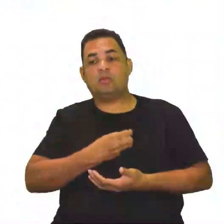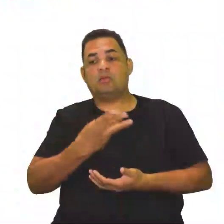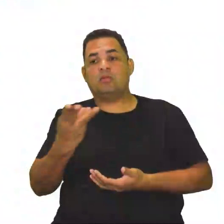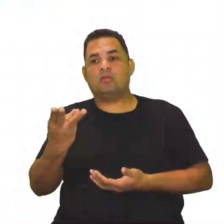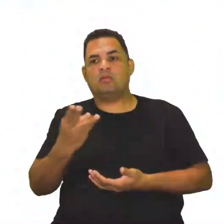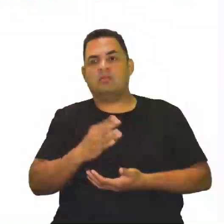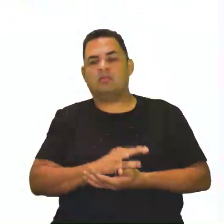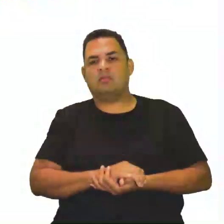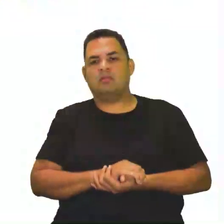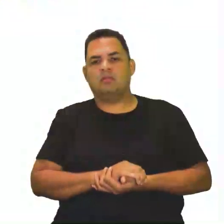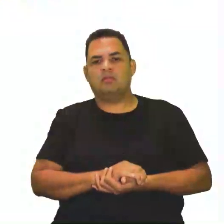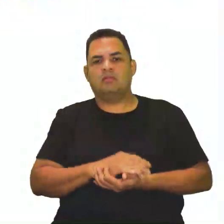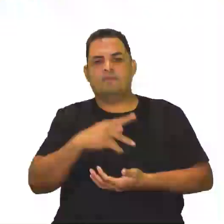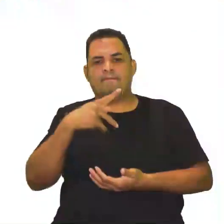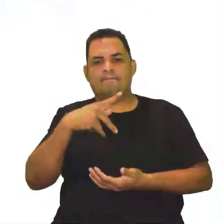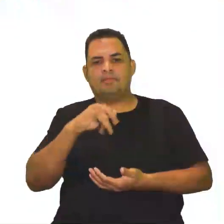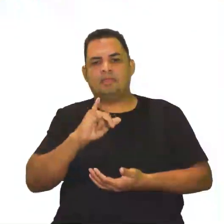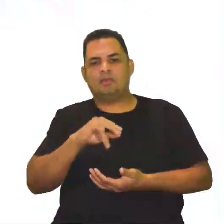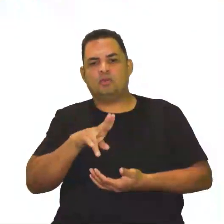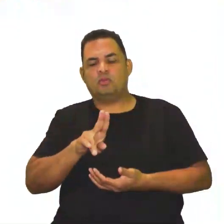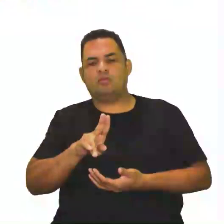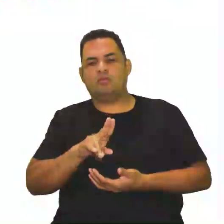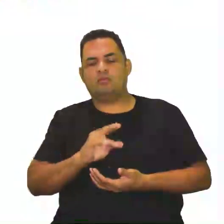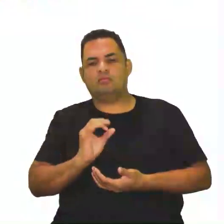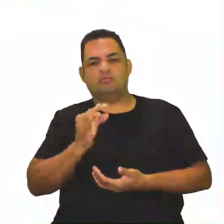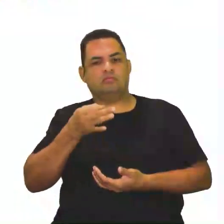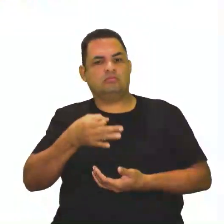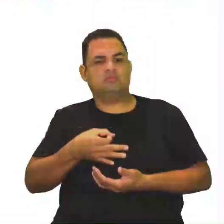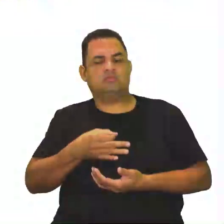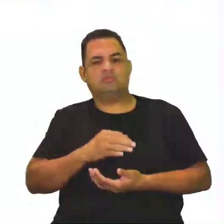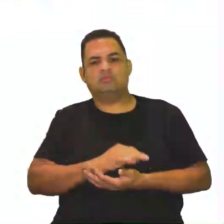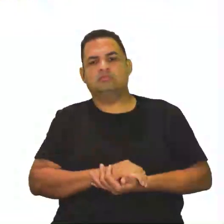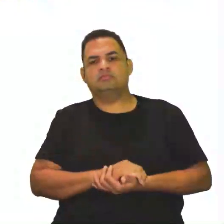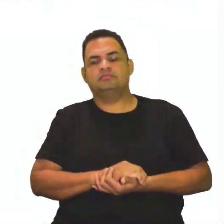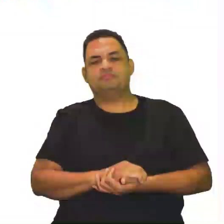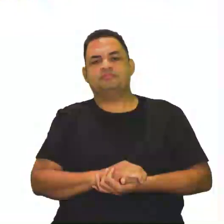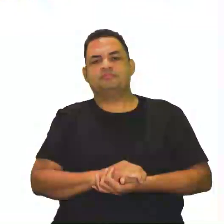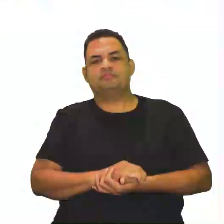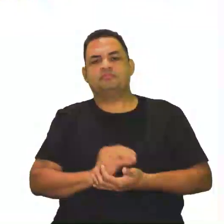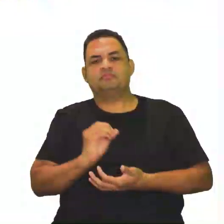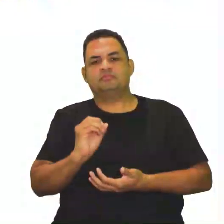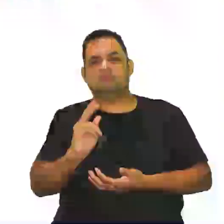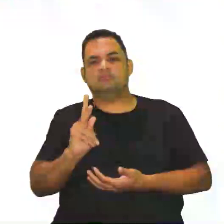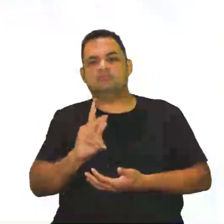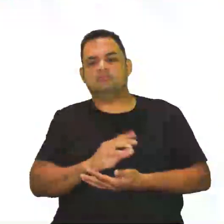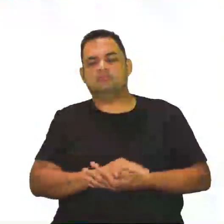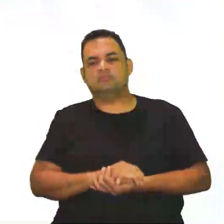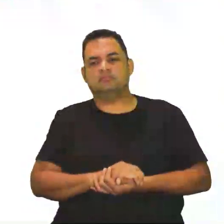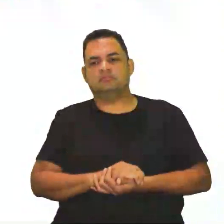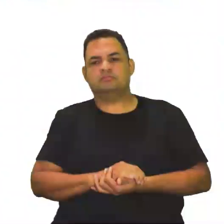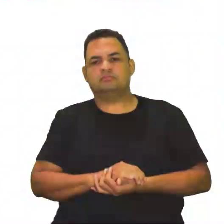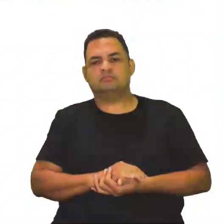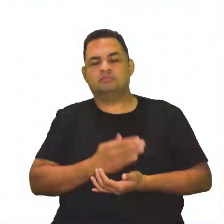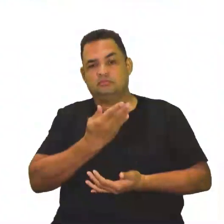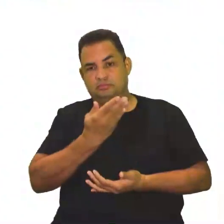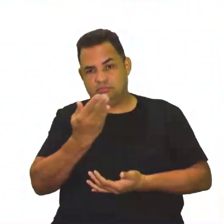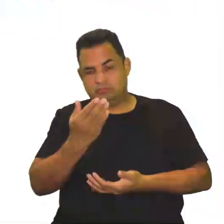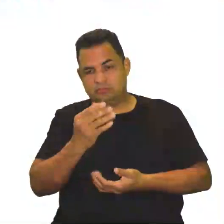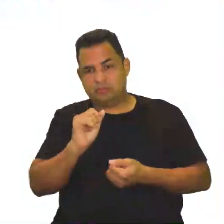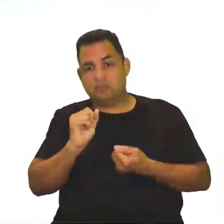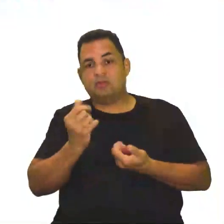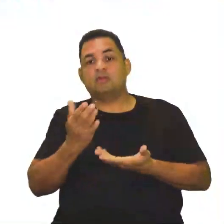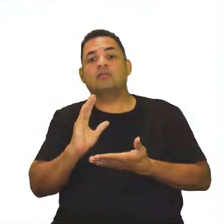potência é π, certo? Nossa potência é π, ok? Nesse caso aqui, o que